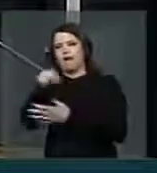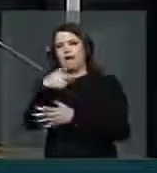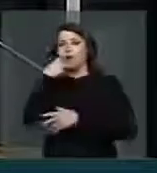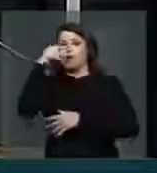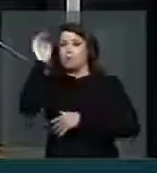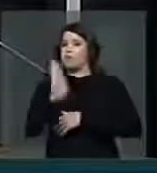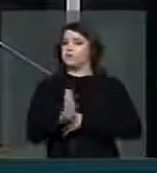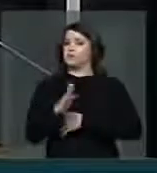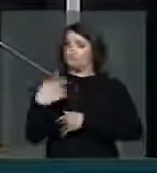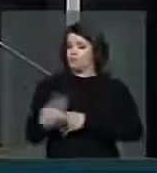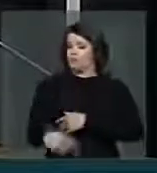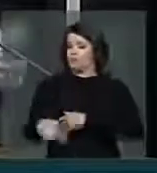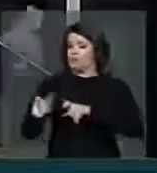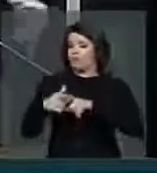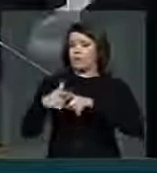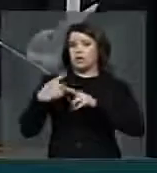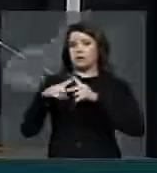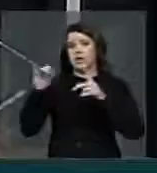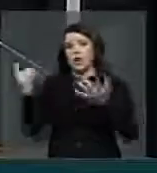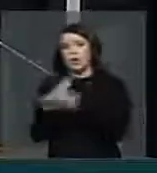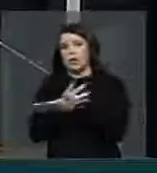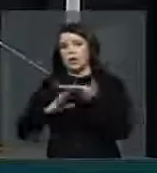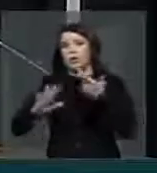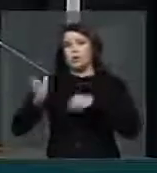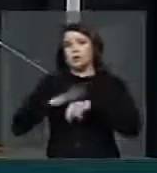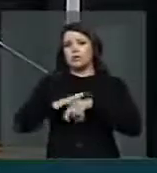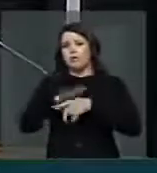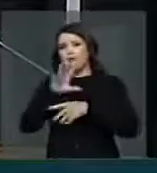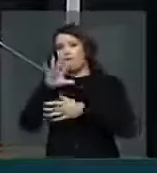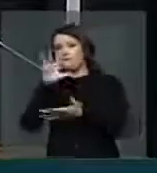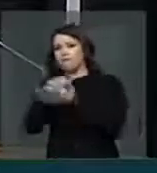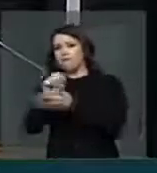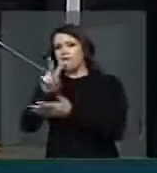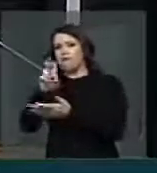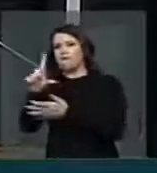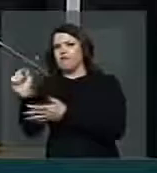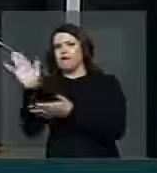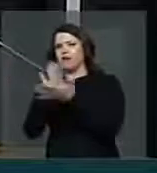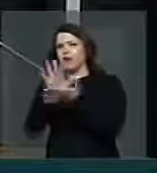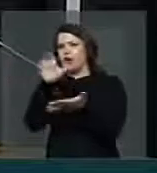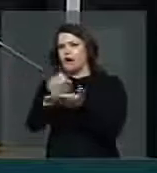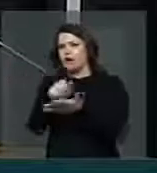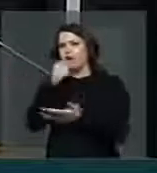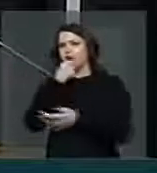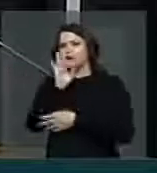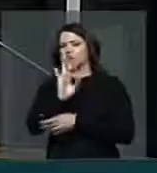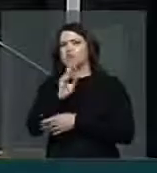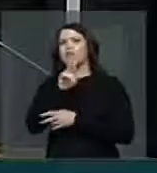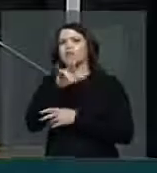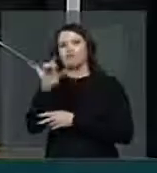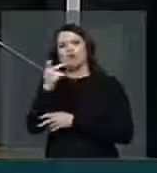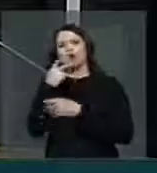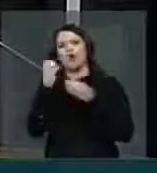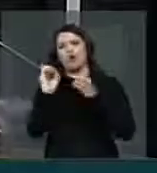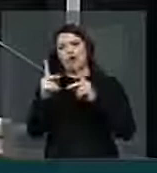médicos brasileiros. Decorrido um determinado prazo, essas vagas não são preenchidas por médicos brasileiros, aí então